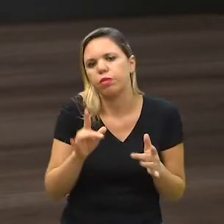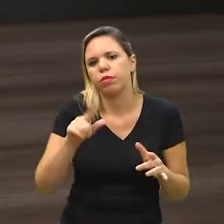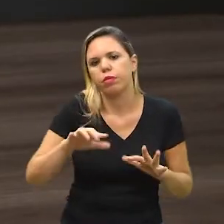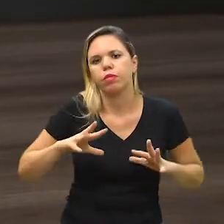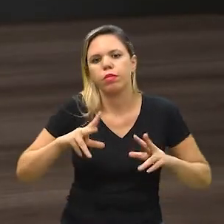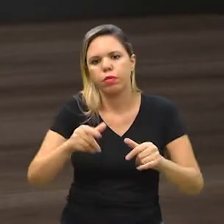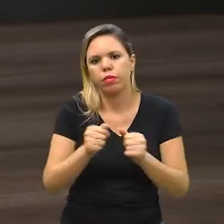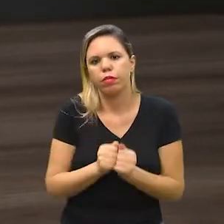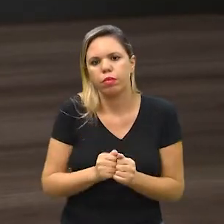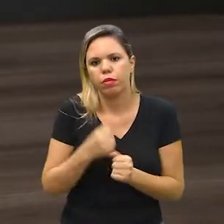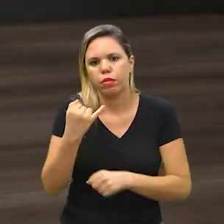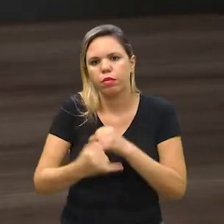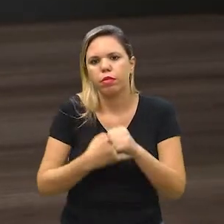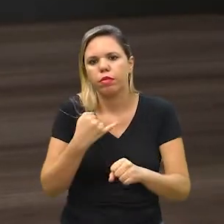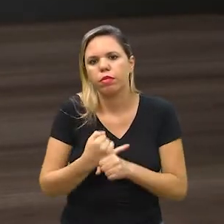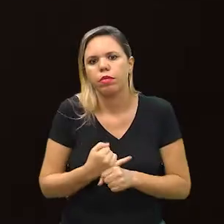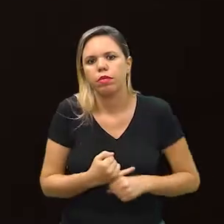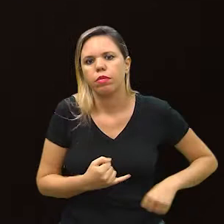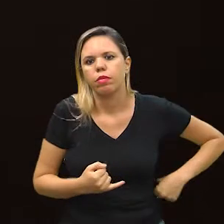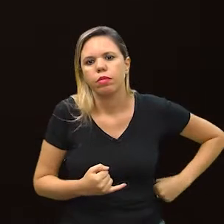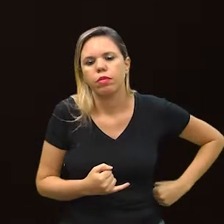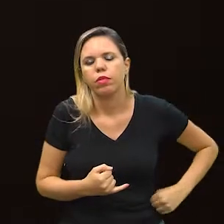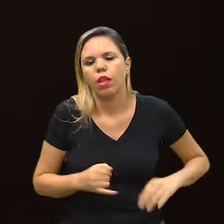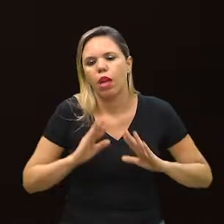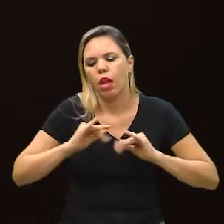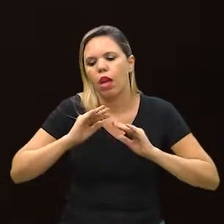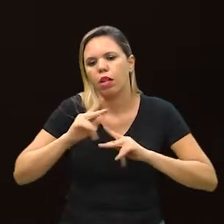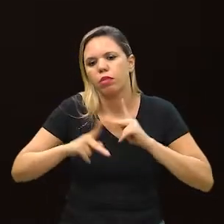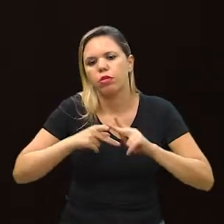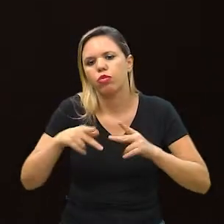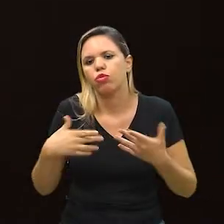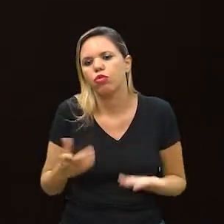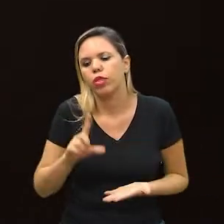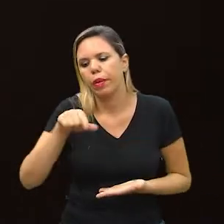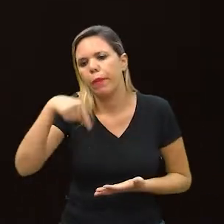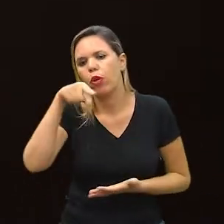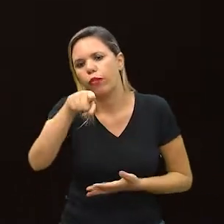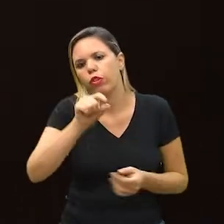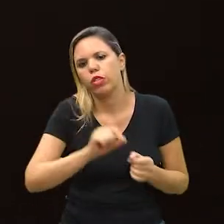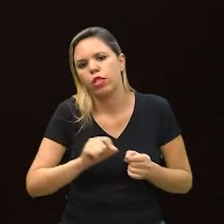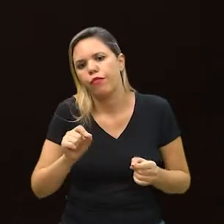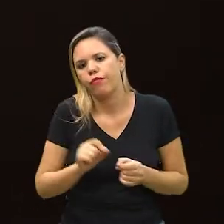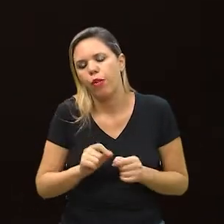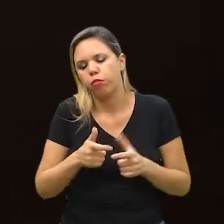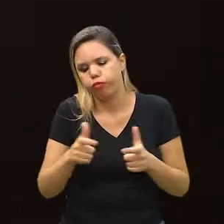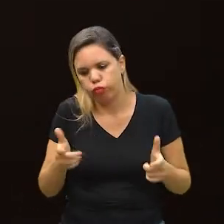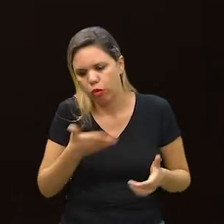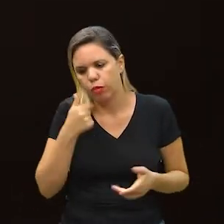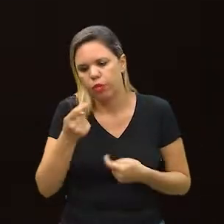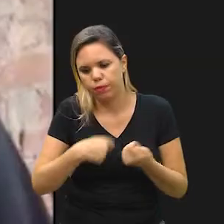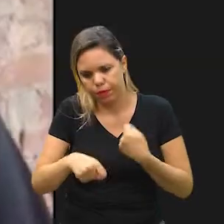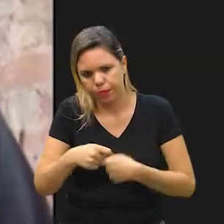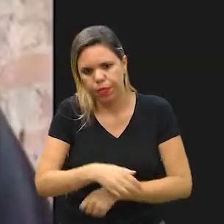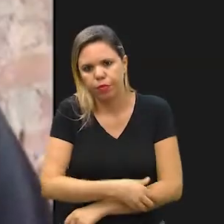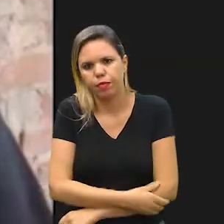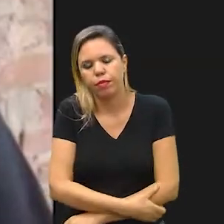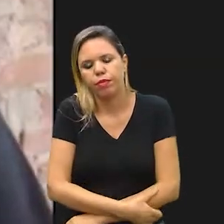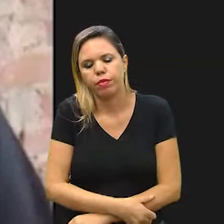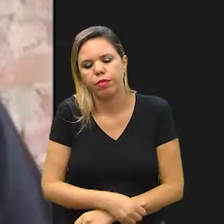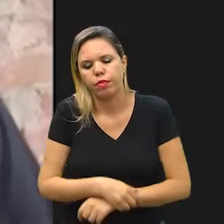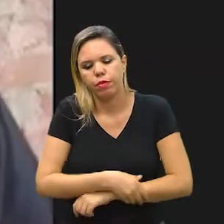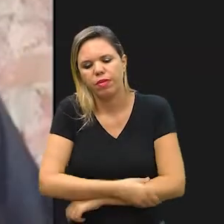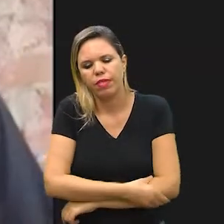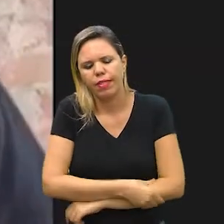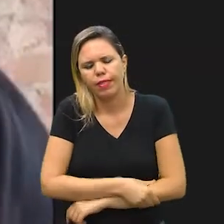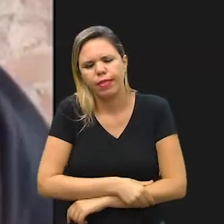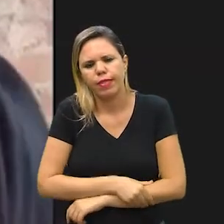tudo via internet, via encomenda, e depois que você foi ampliando o seu negócio.